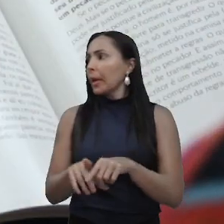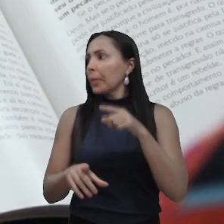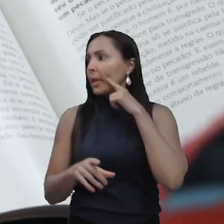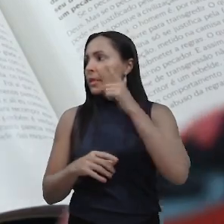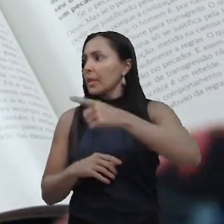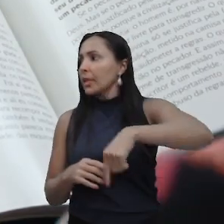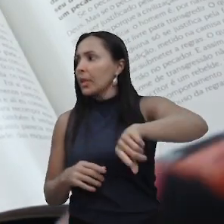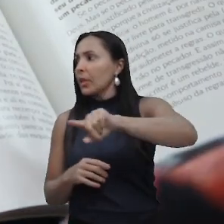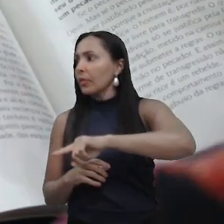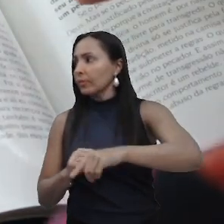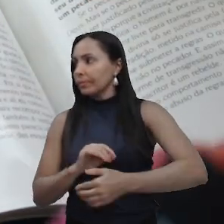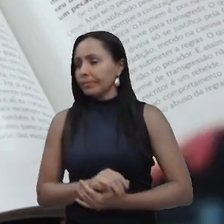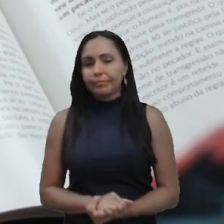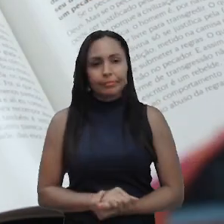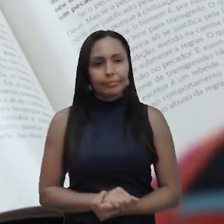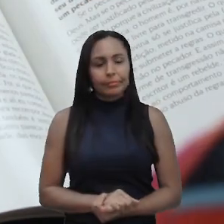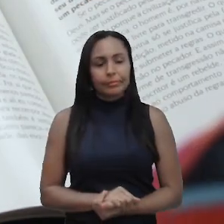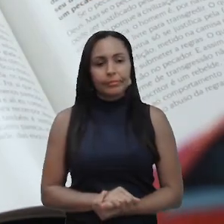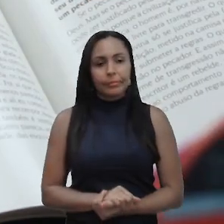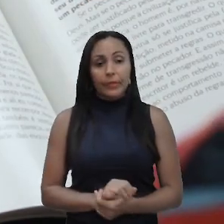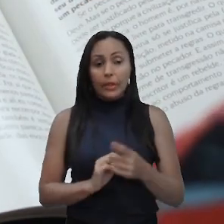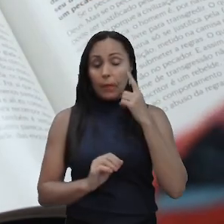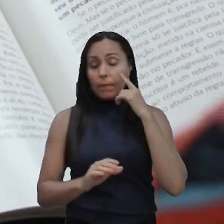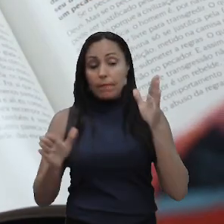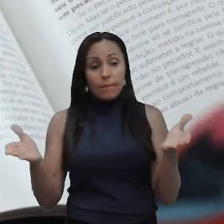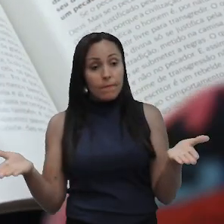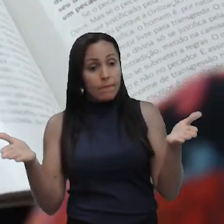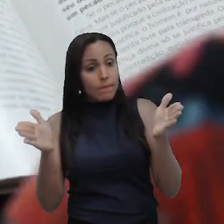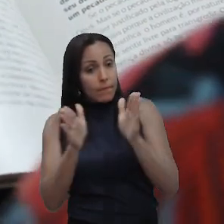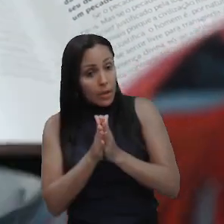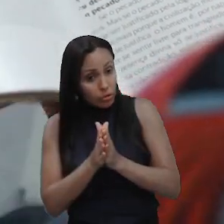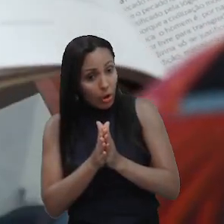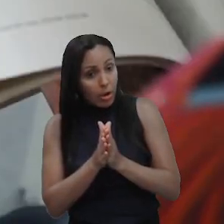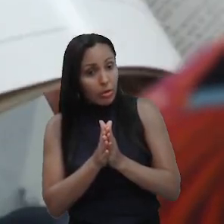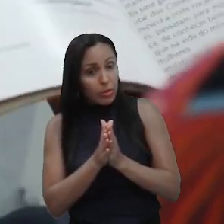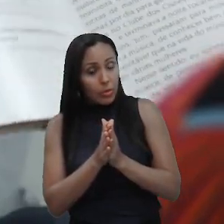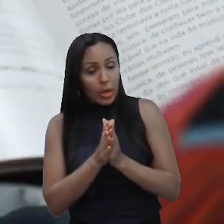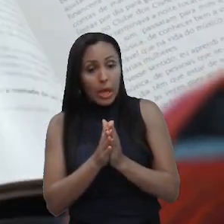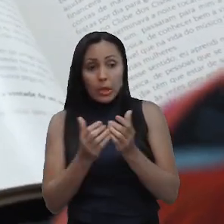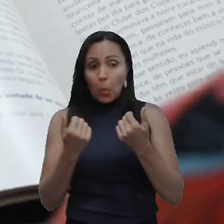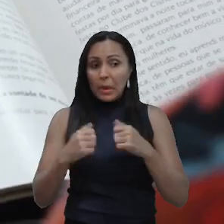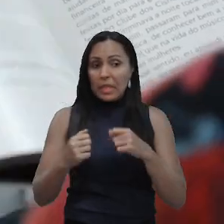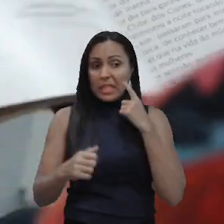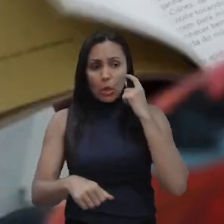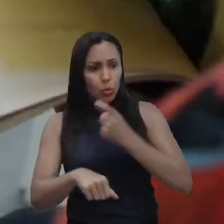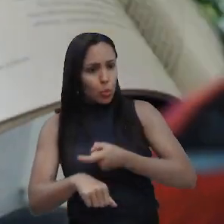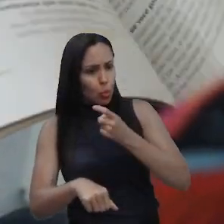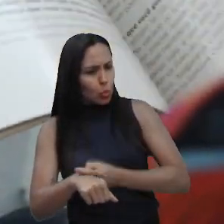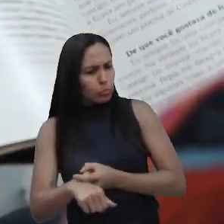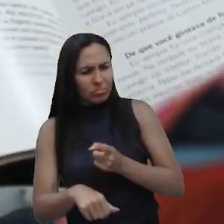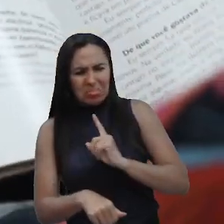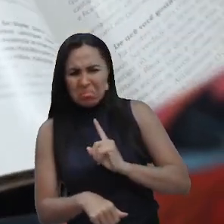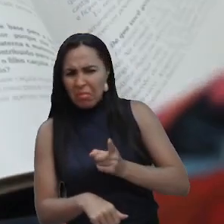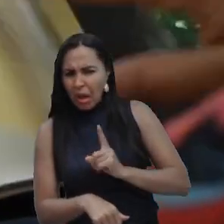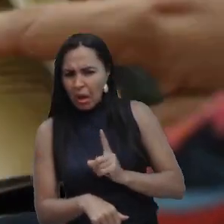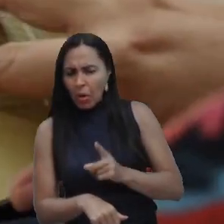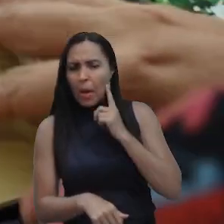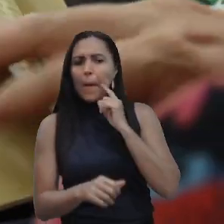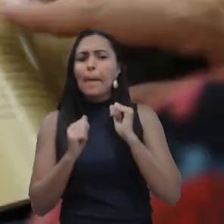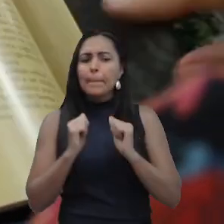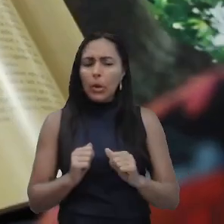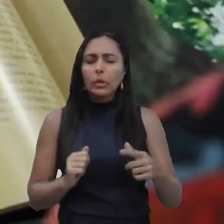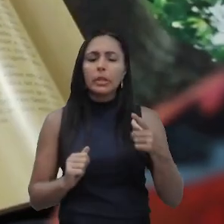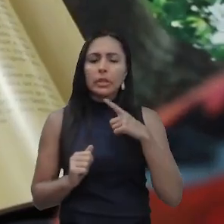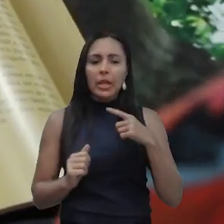retangular. Então, ele não precisa ser chato, ele não precisa ser duro, né? Ele pode sim ter